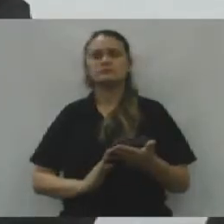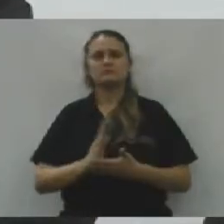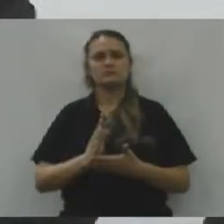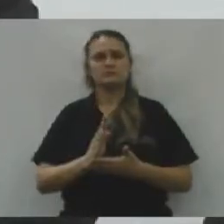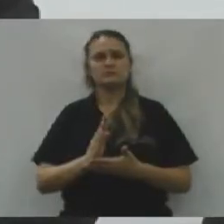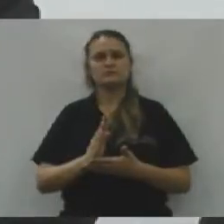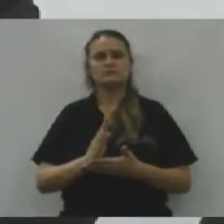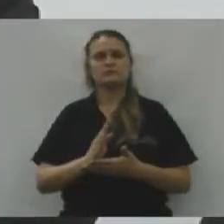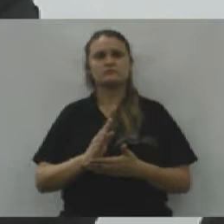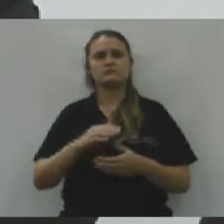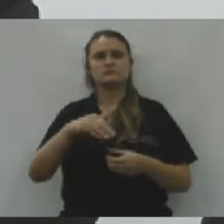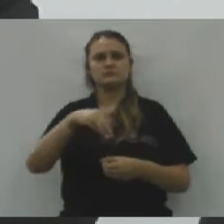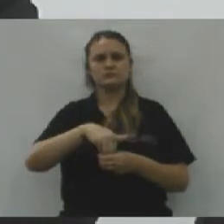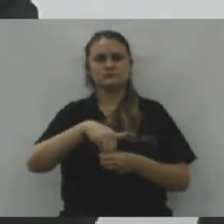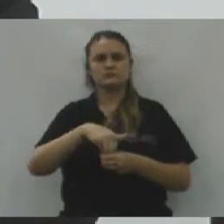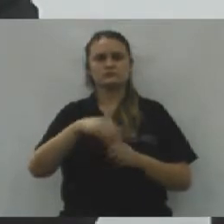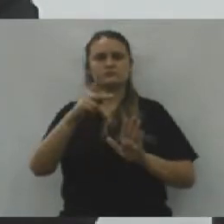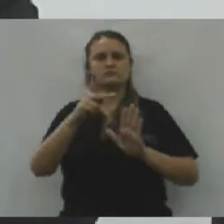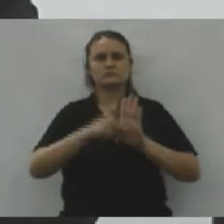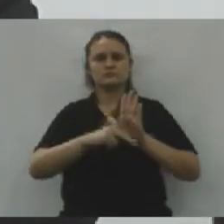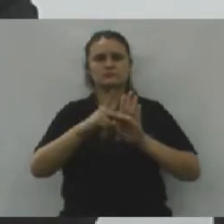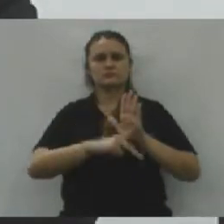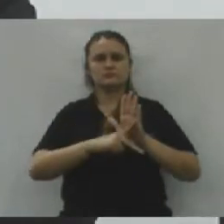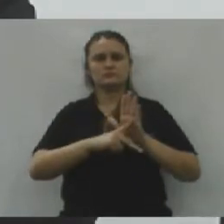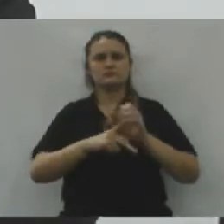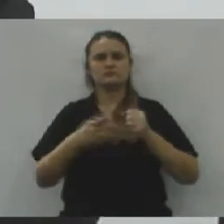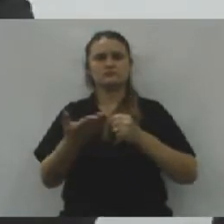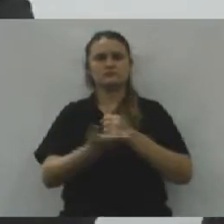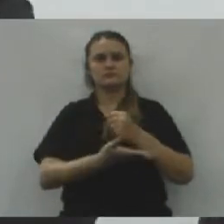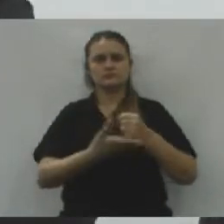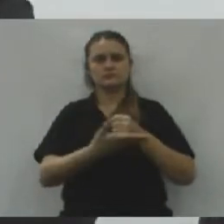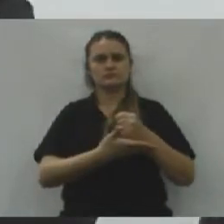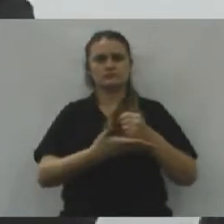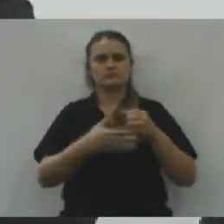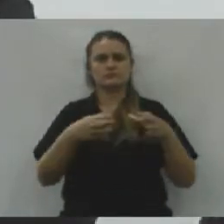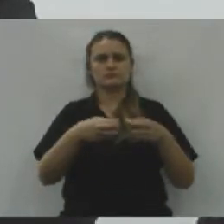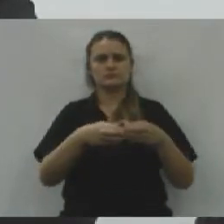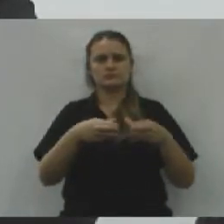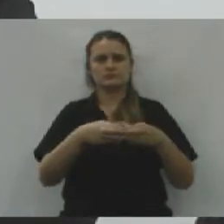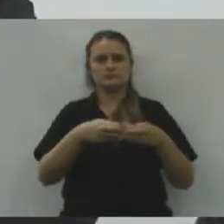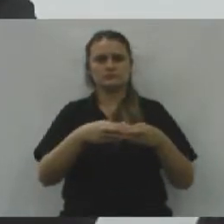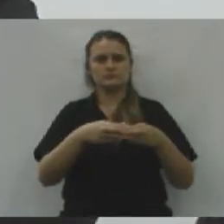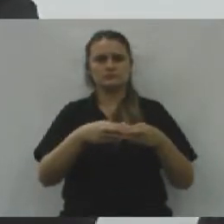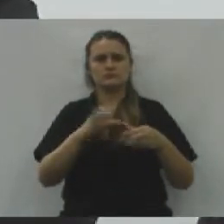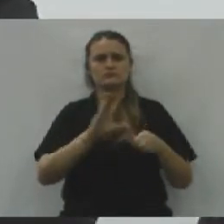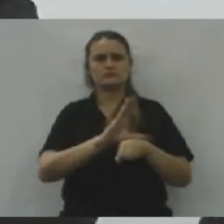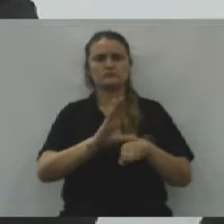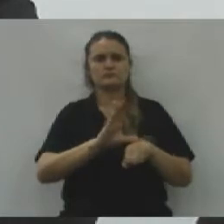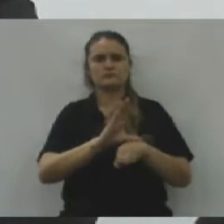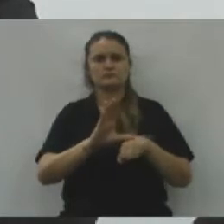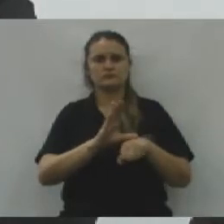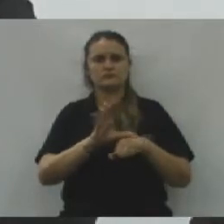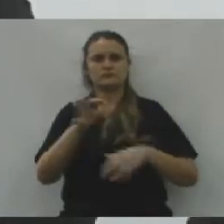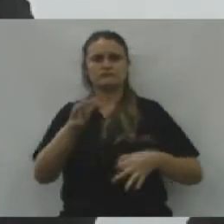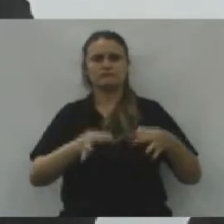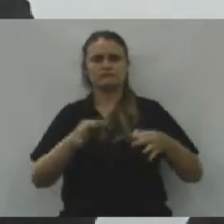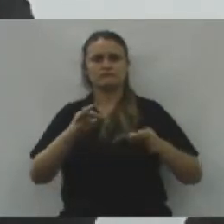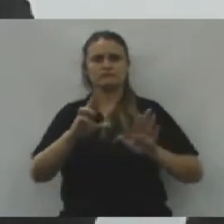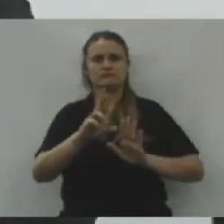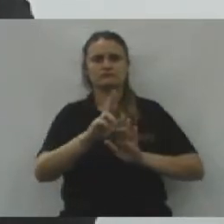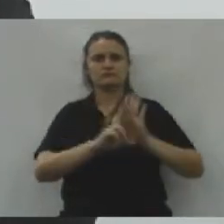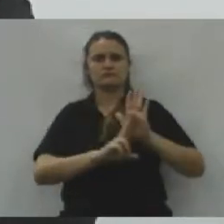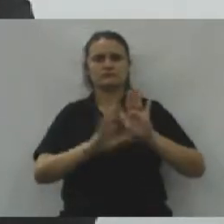Aprovado, votação do parecer fundamentado da Comissão de Constituição, Justiça e